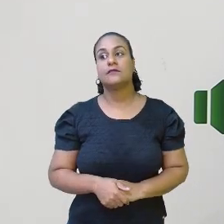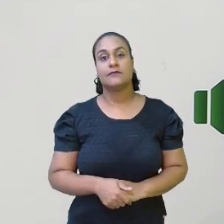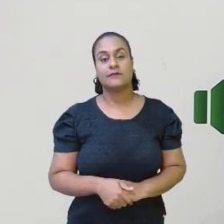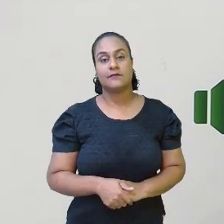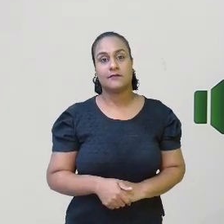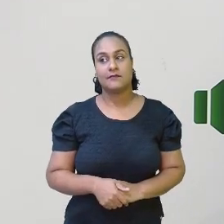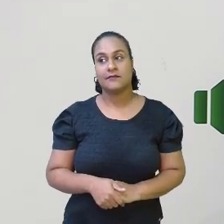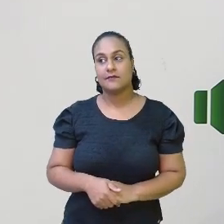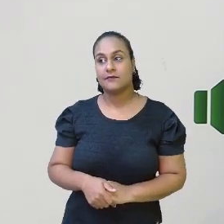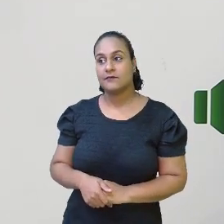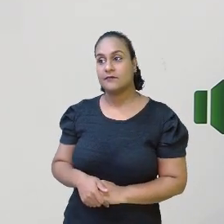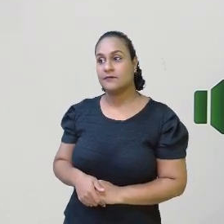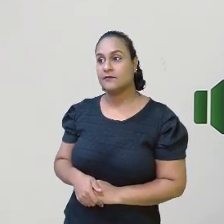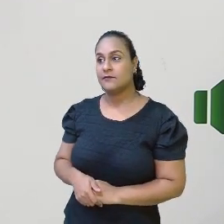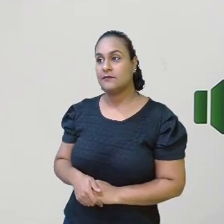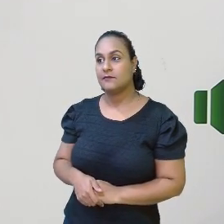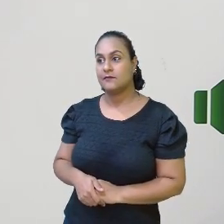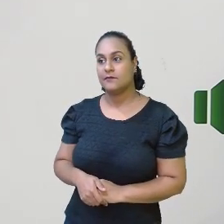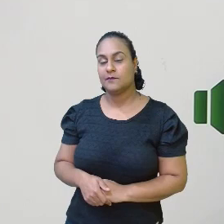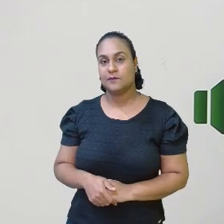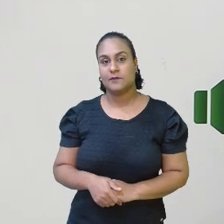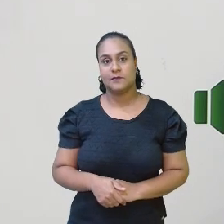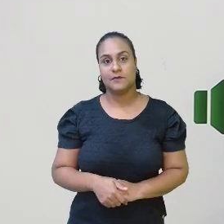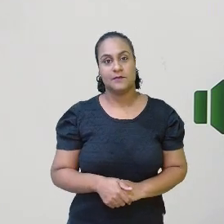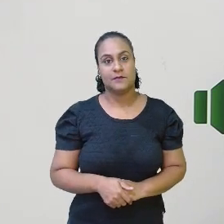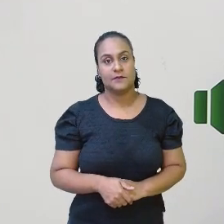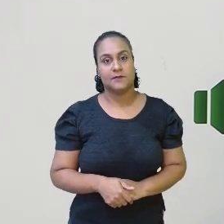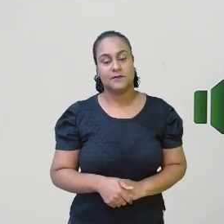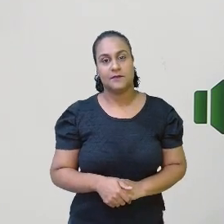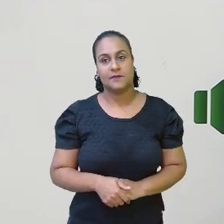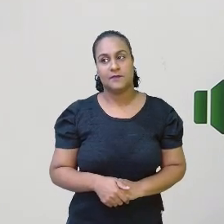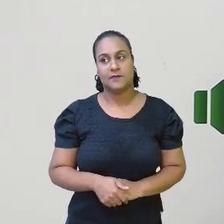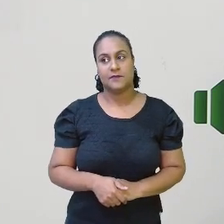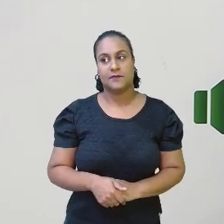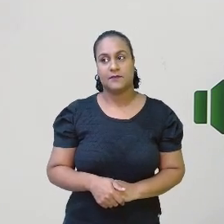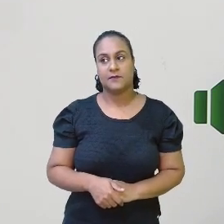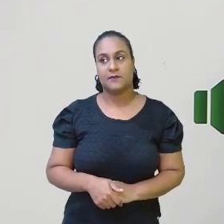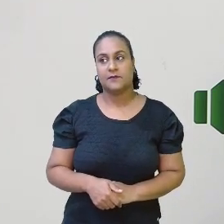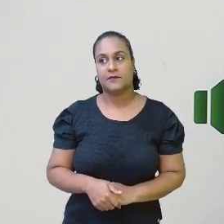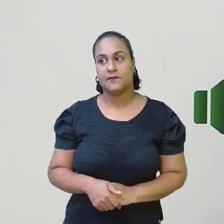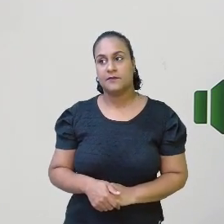para... Deixa eu ver aqui. Vai